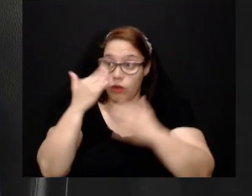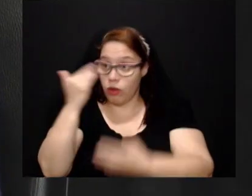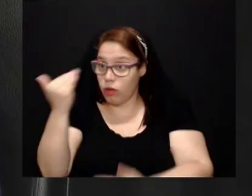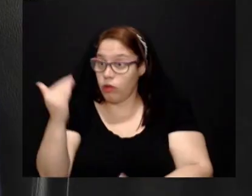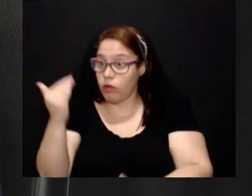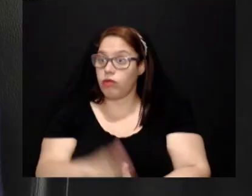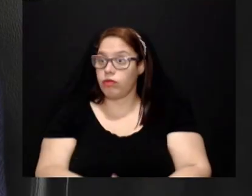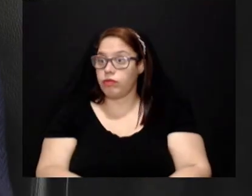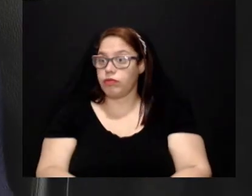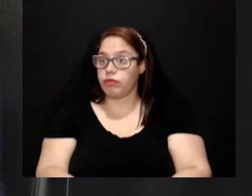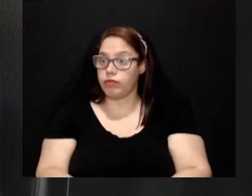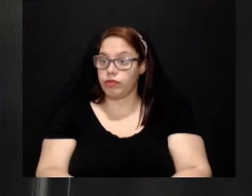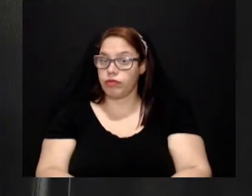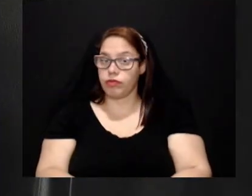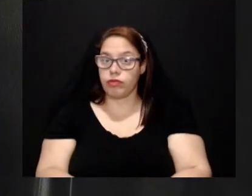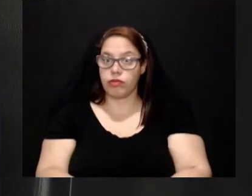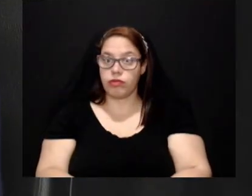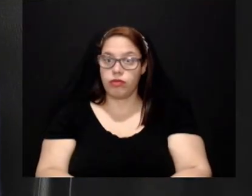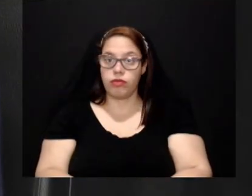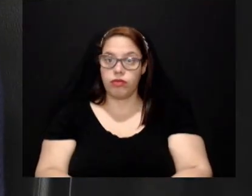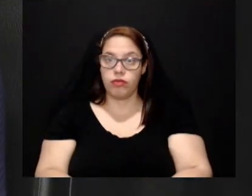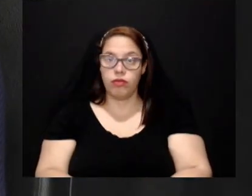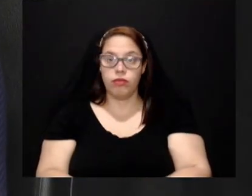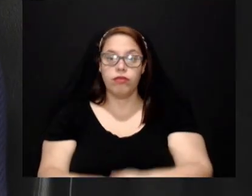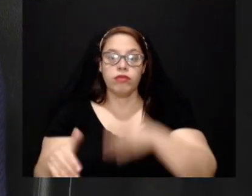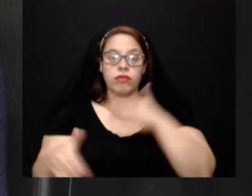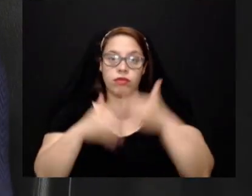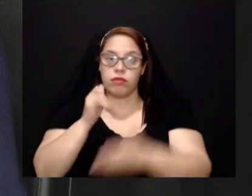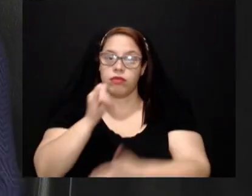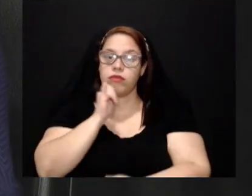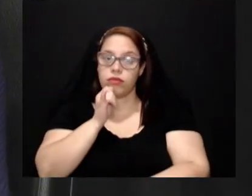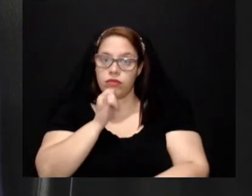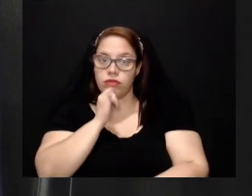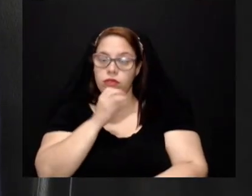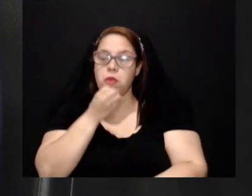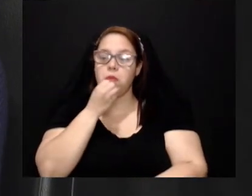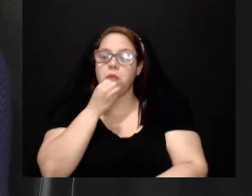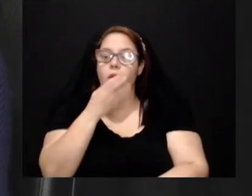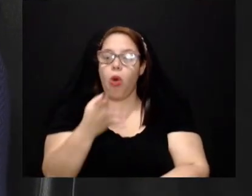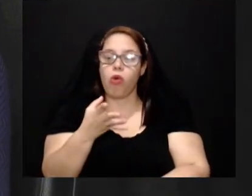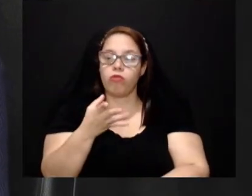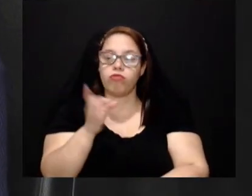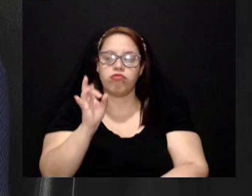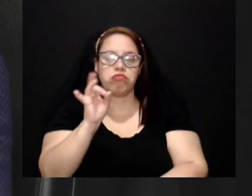exemplo. Então, acho que a gente trazer os exemplos bons, não só na